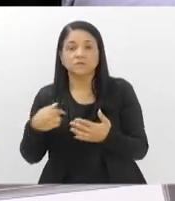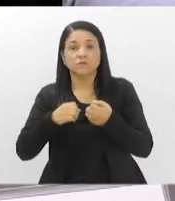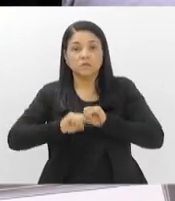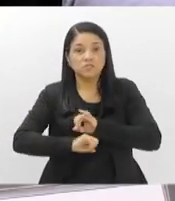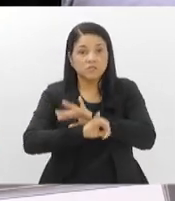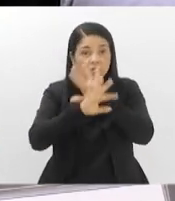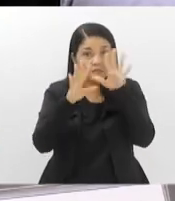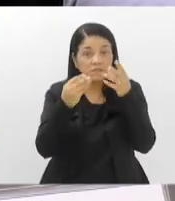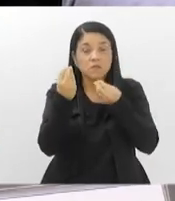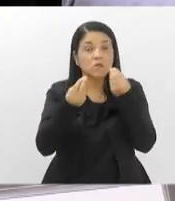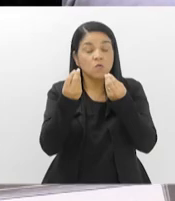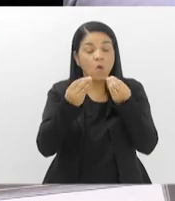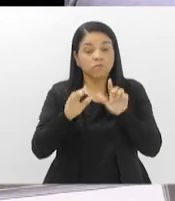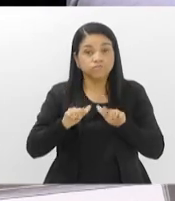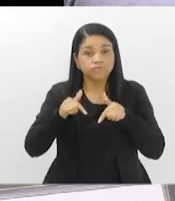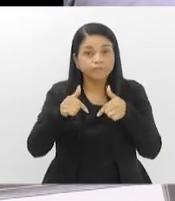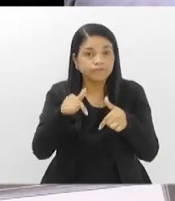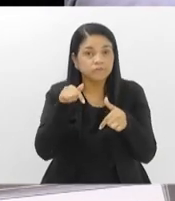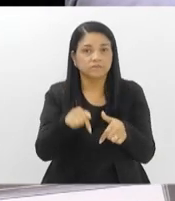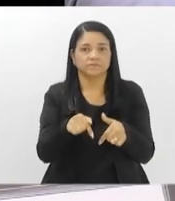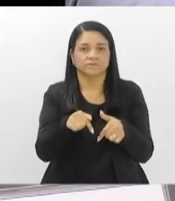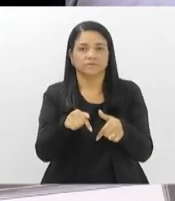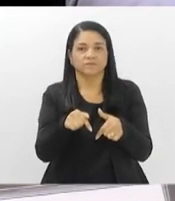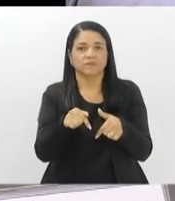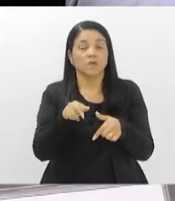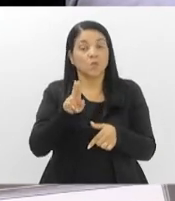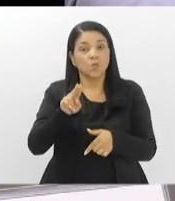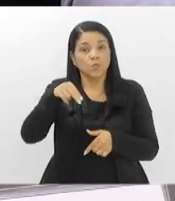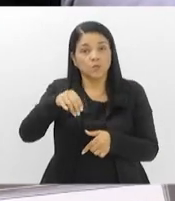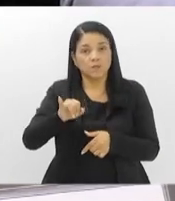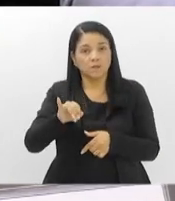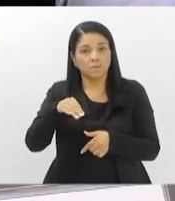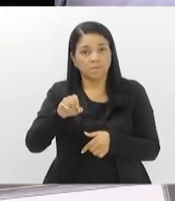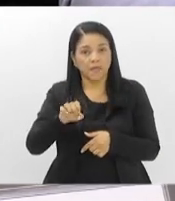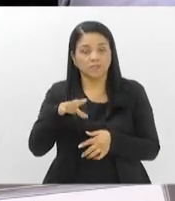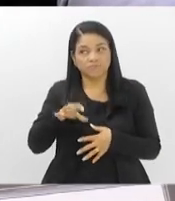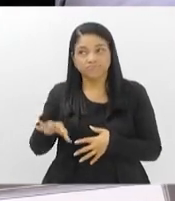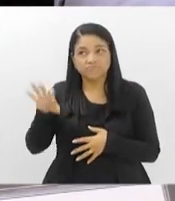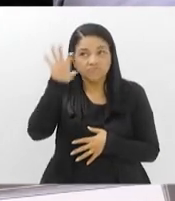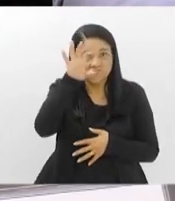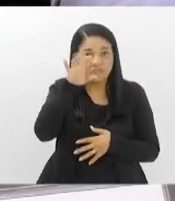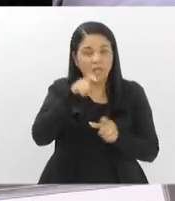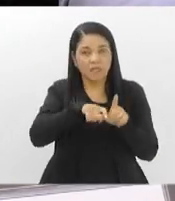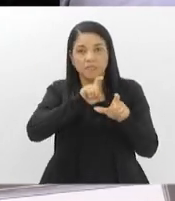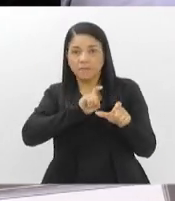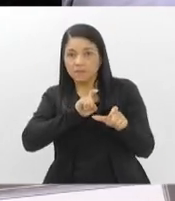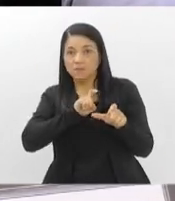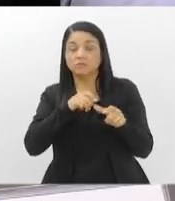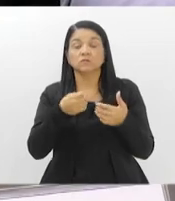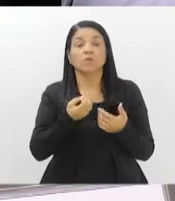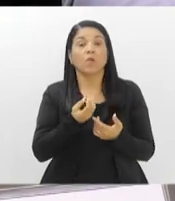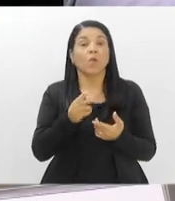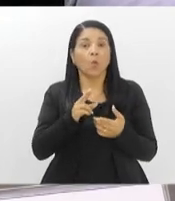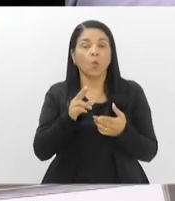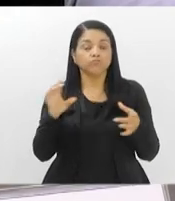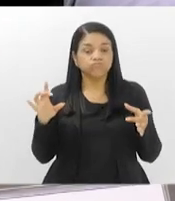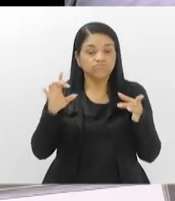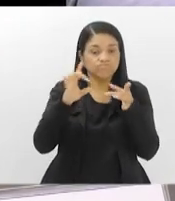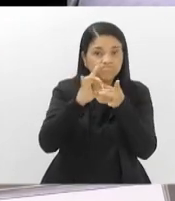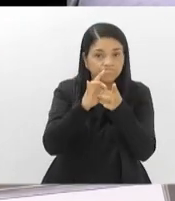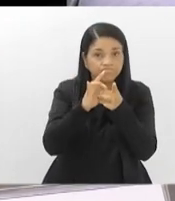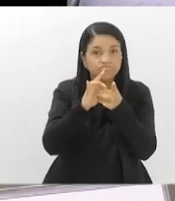exatamente como é que funciona essa questão se as Unimed regionais são independentes né ou se funciona existe um